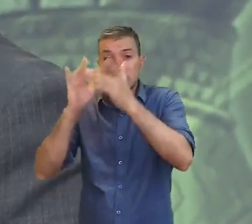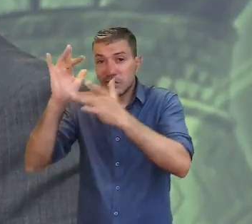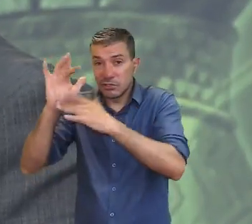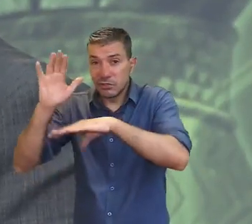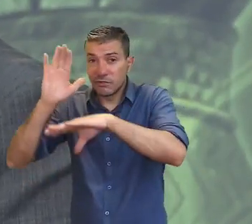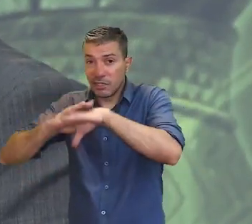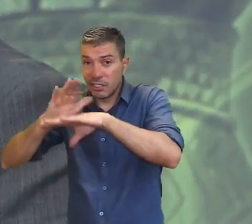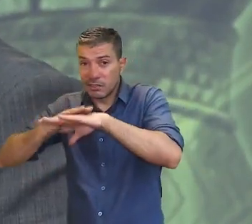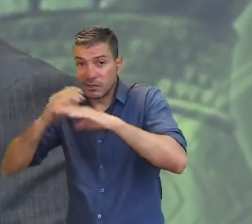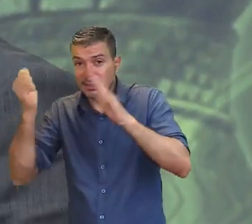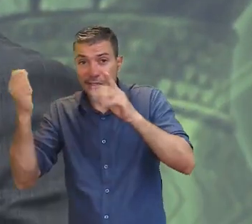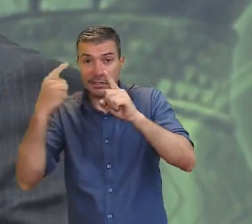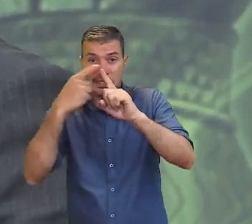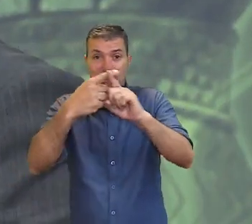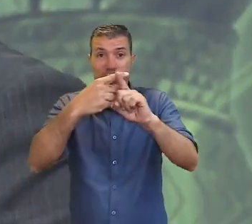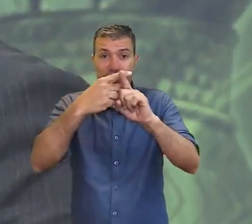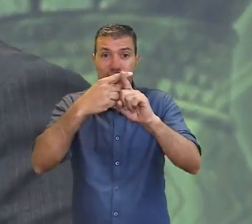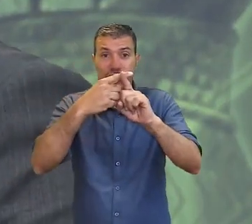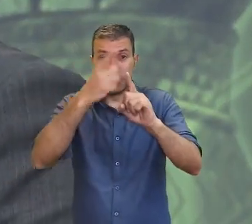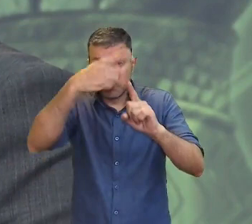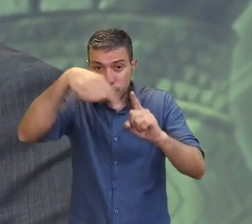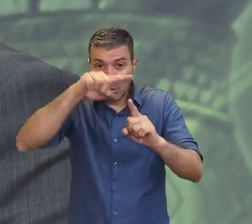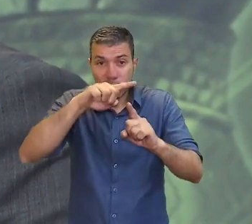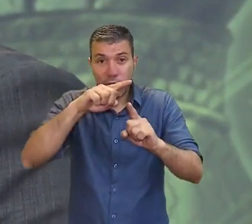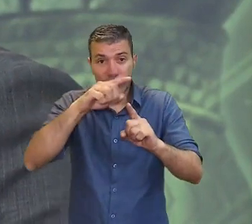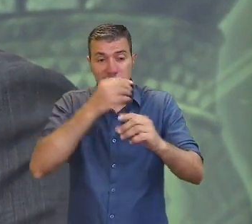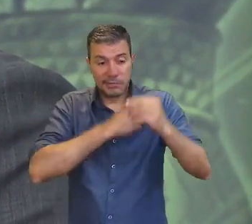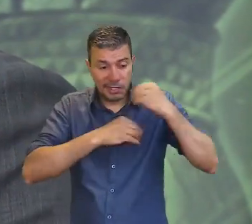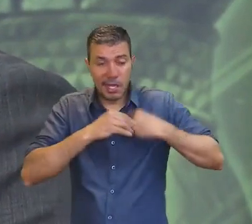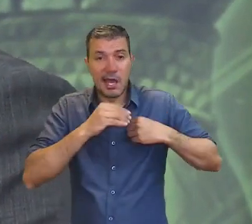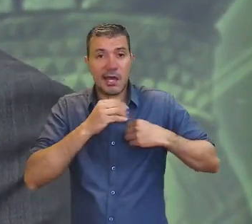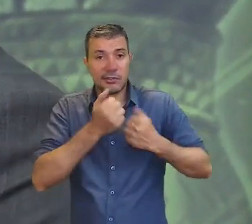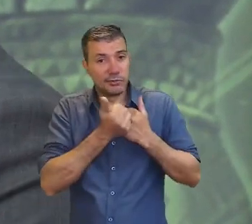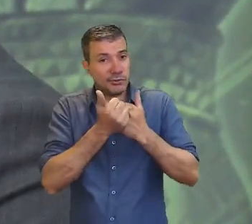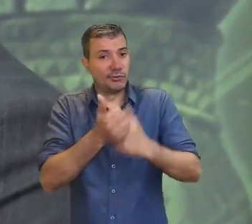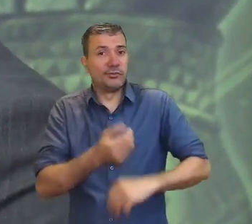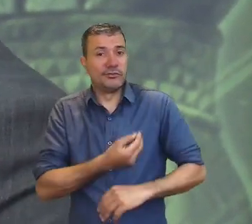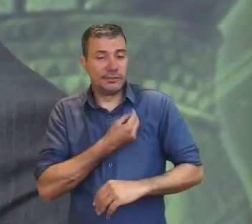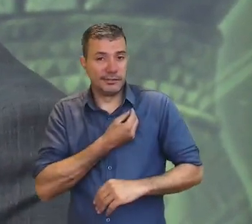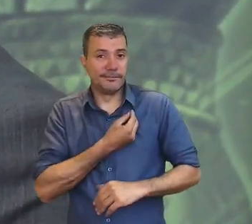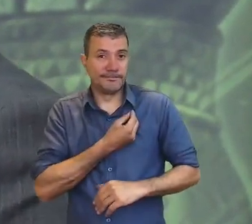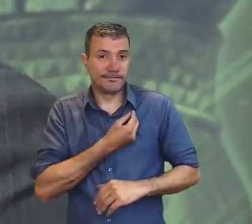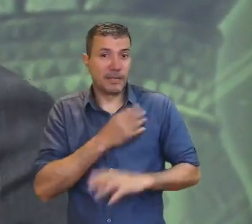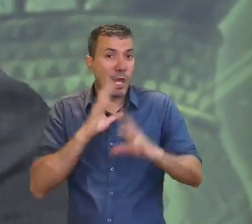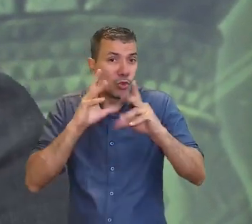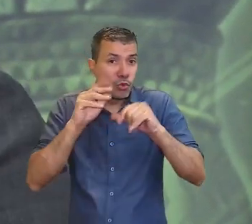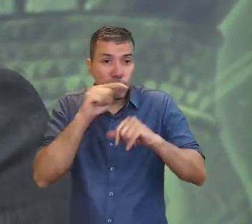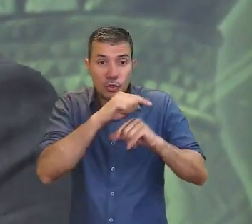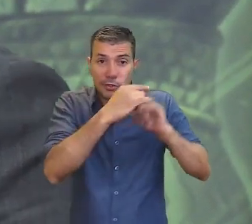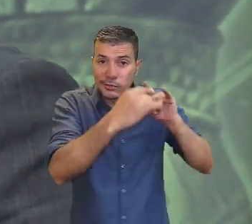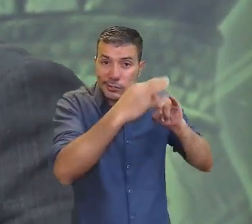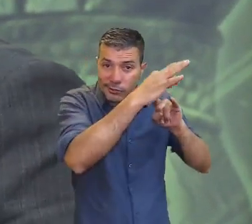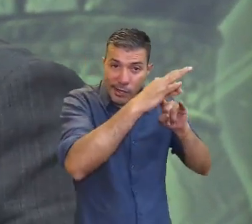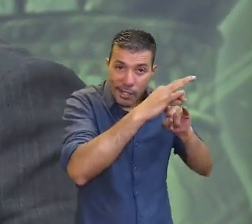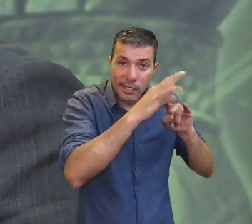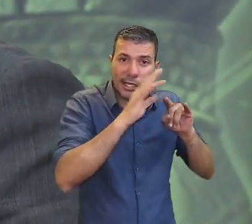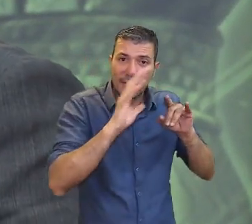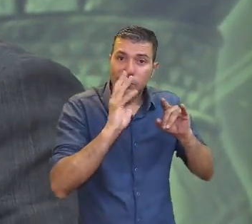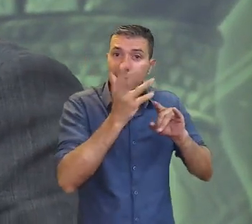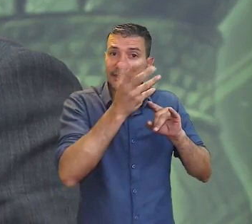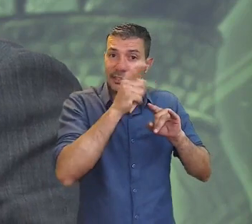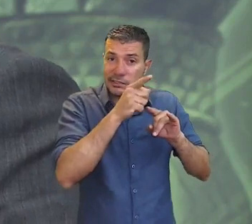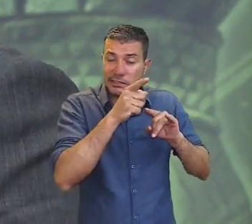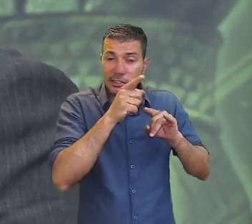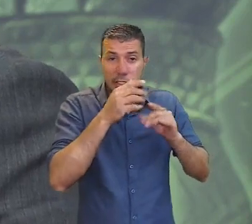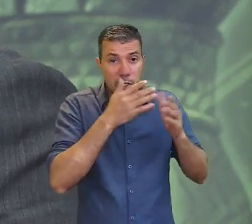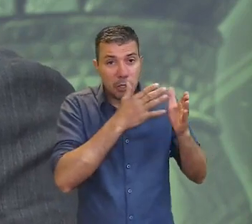na cruz do Calvário por amor a cada um de nós. Sabe, tudo que ocorria ali no antigo santuário constituía